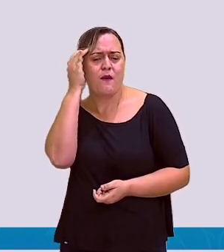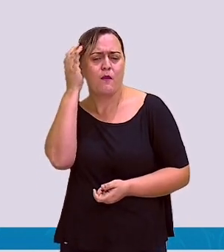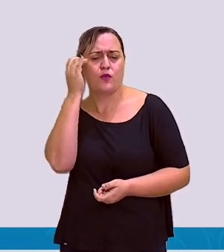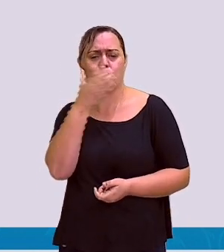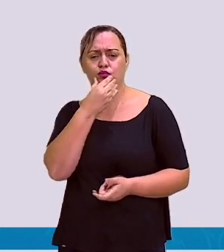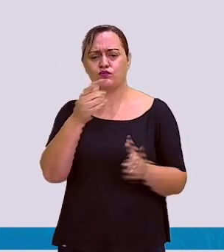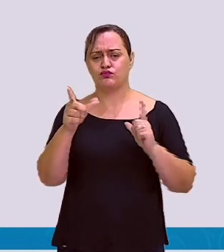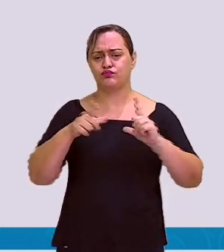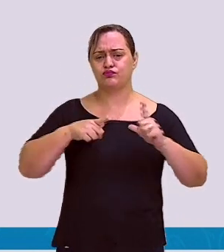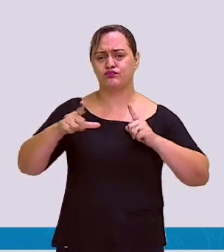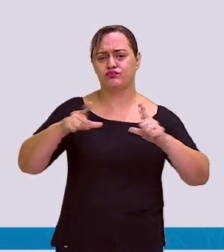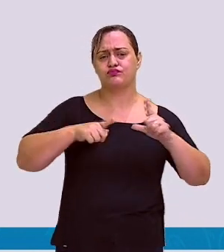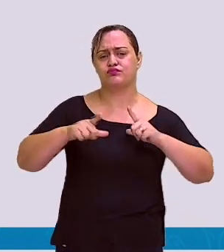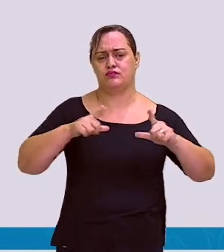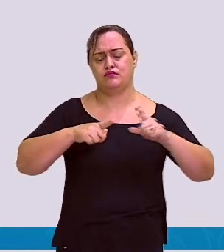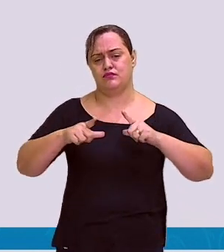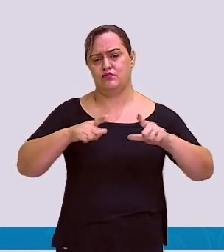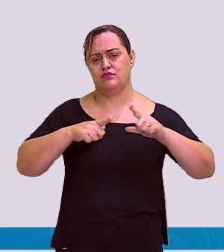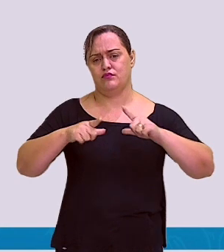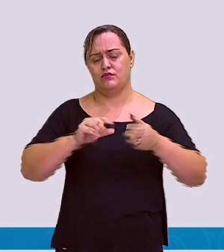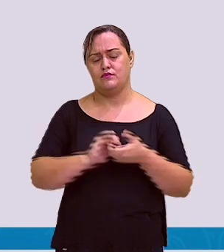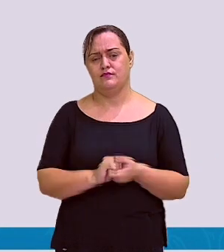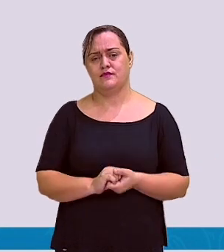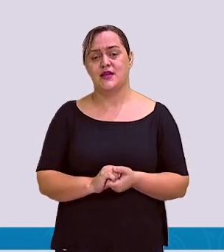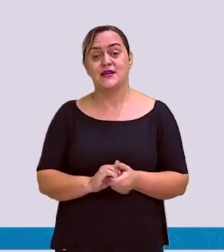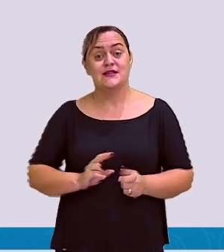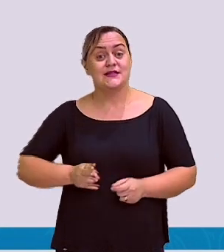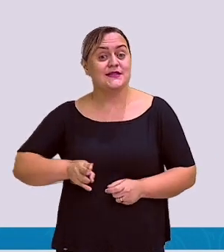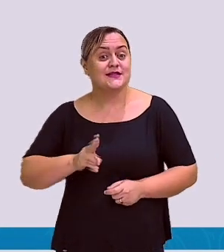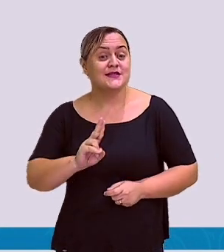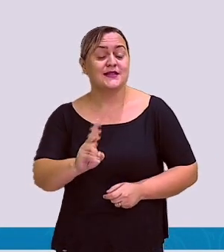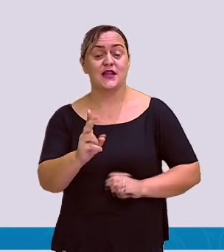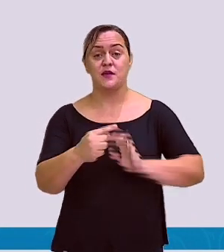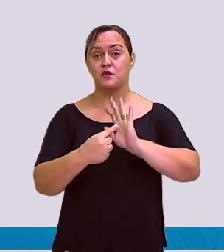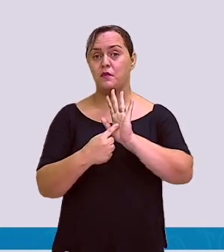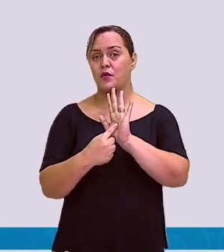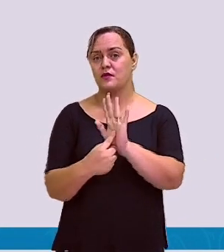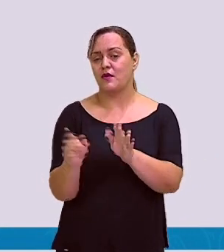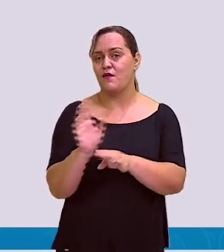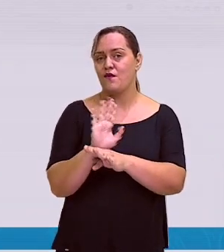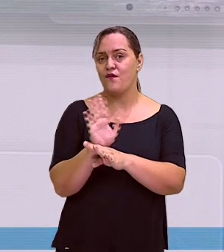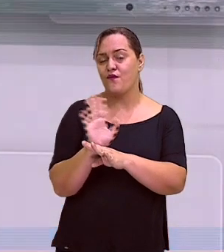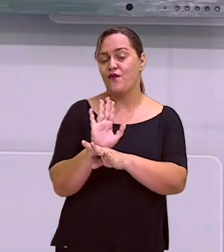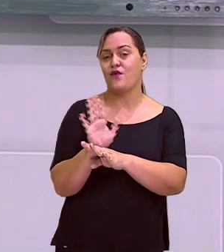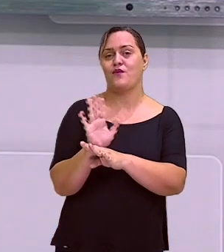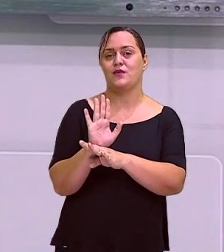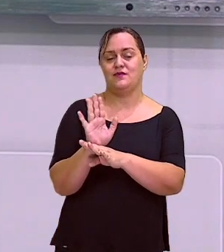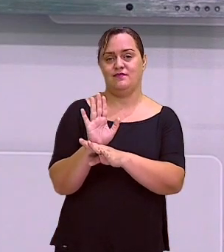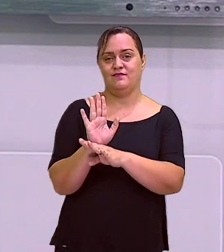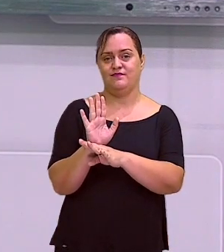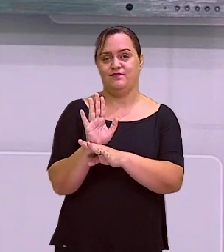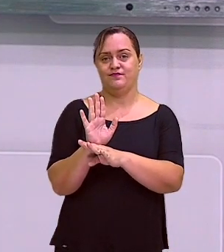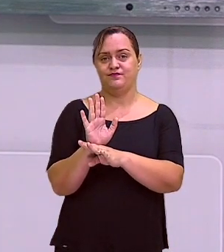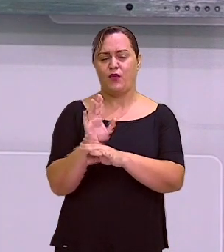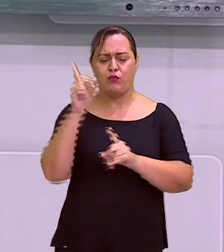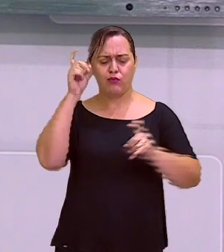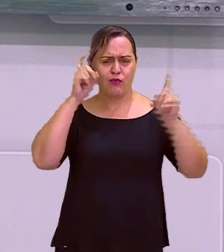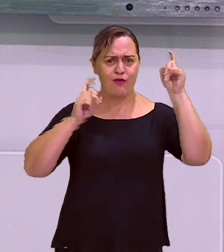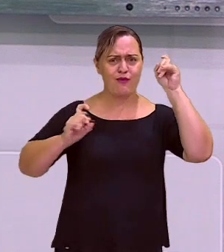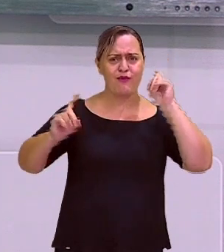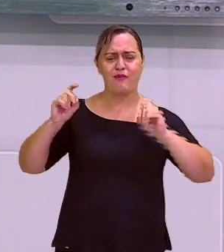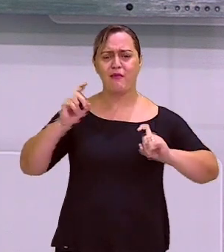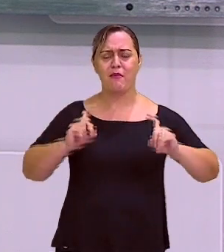Ficou notabilizado por suas mímicas e comédias do gênero pastelão. Então, você